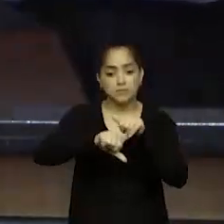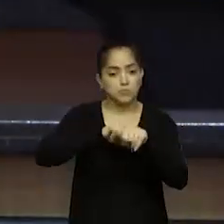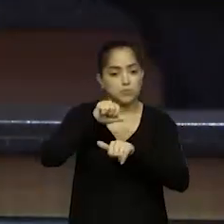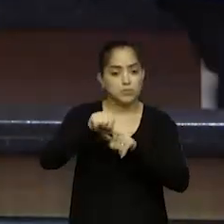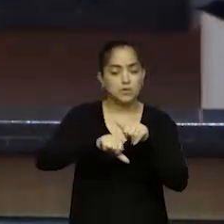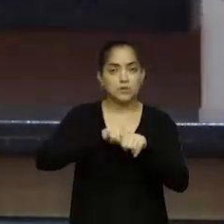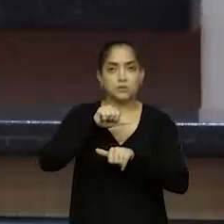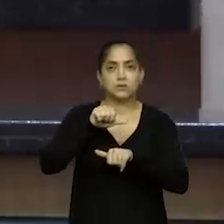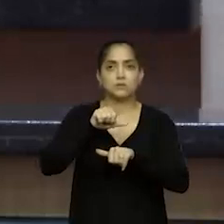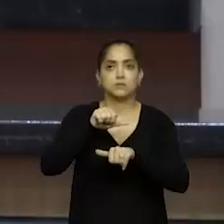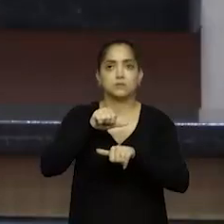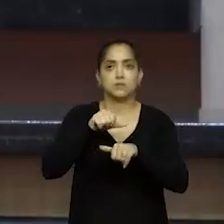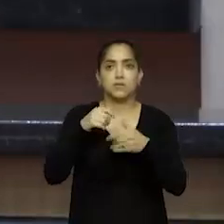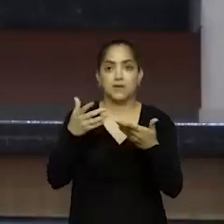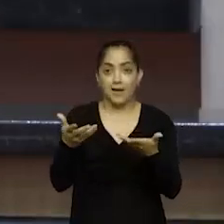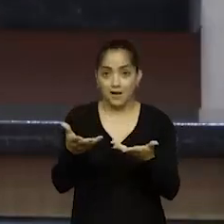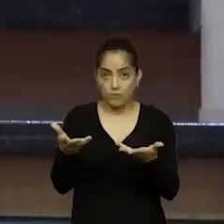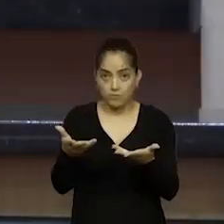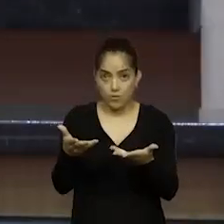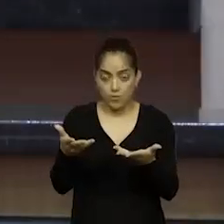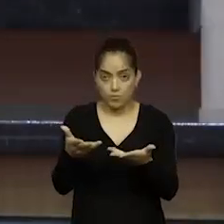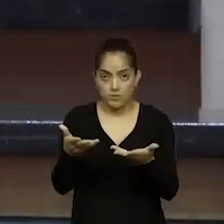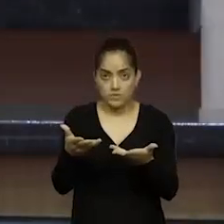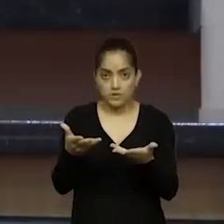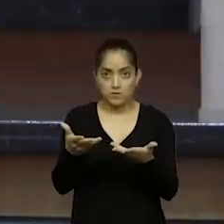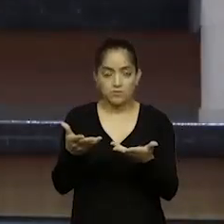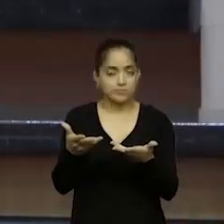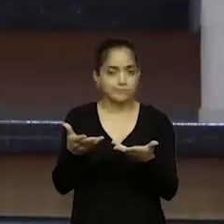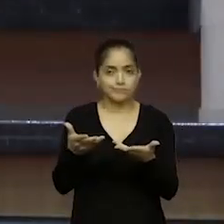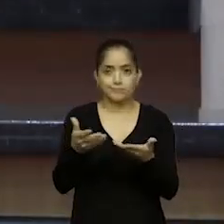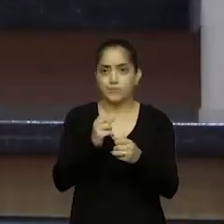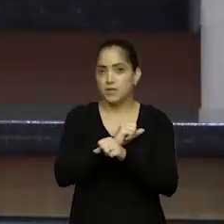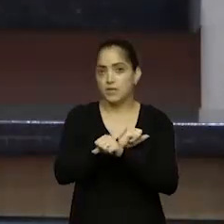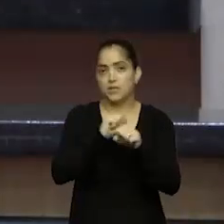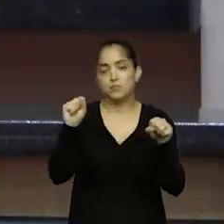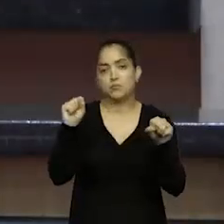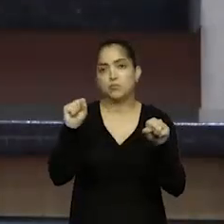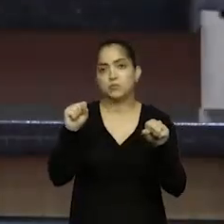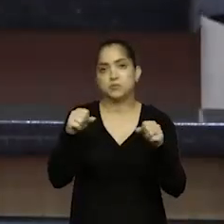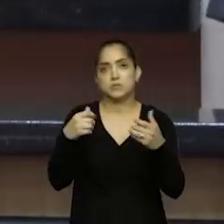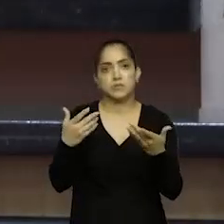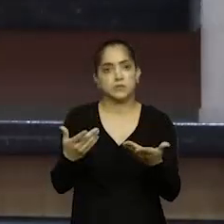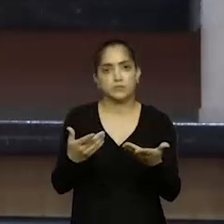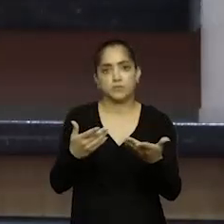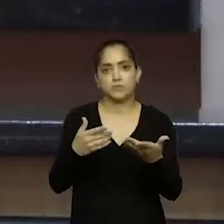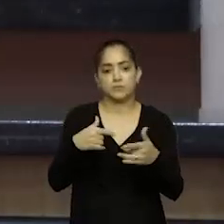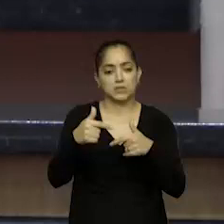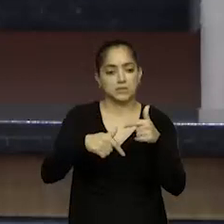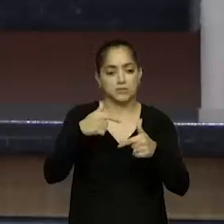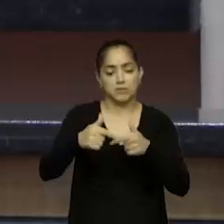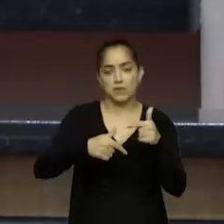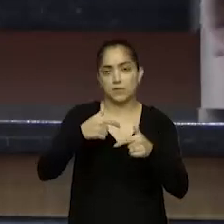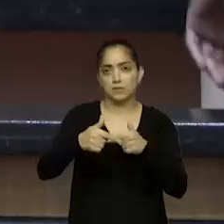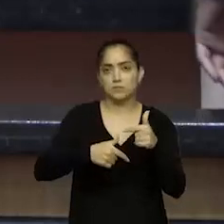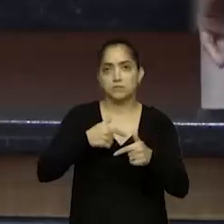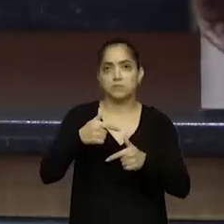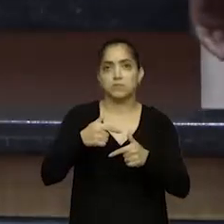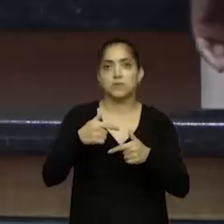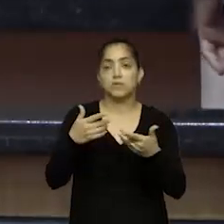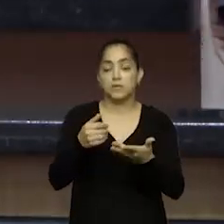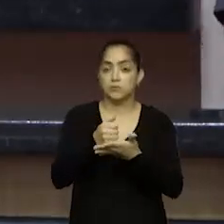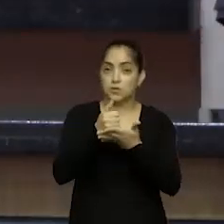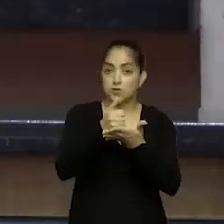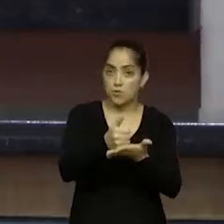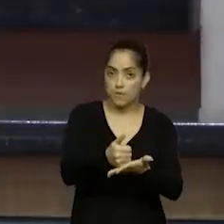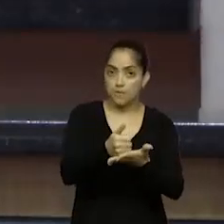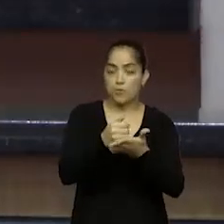quê? Porque da forma como está, não há condição mais da gente fazer qualquer tipo de ação. Então, portanto, tem todo o apoio